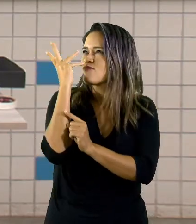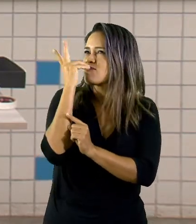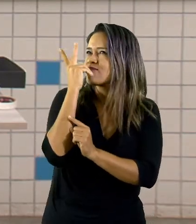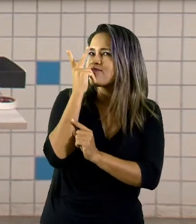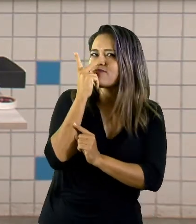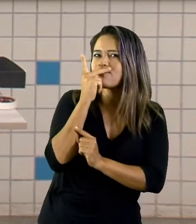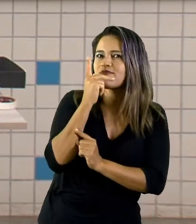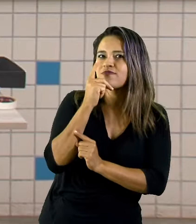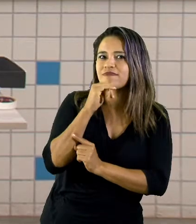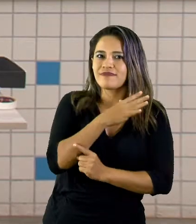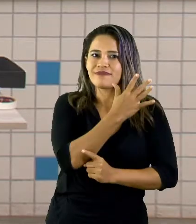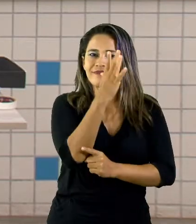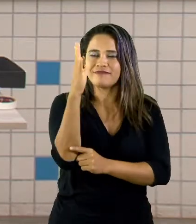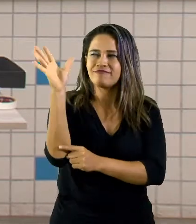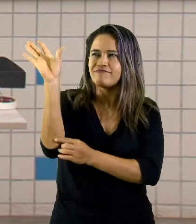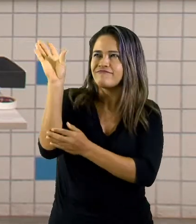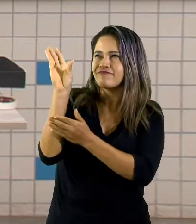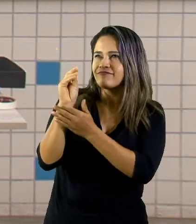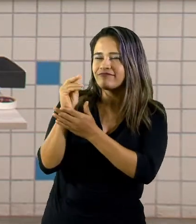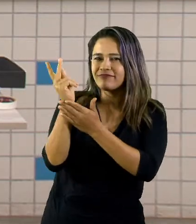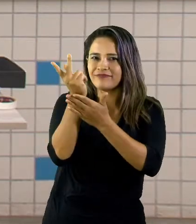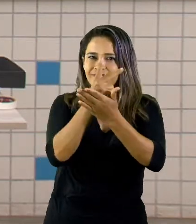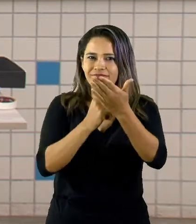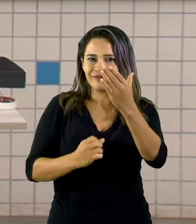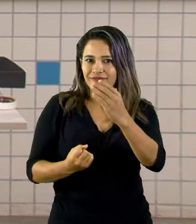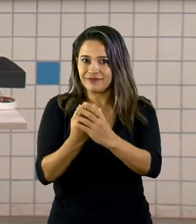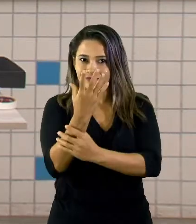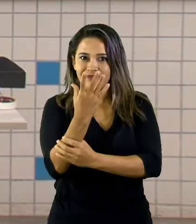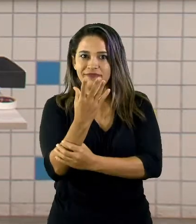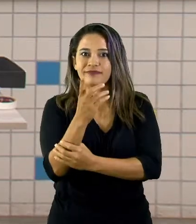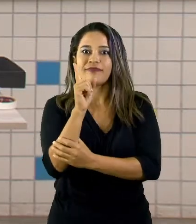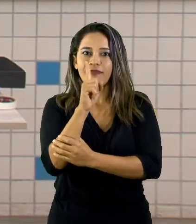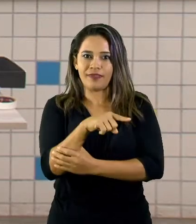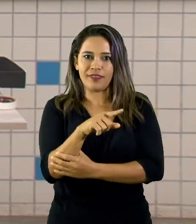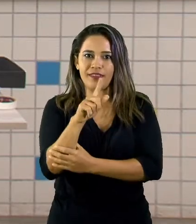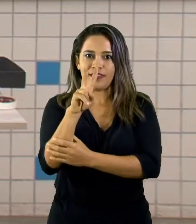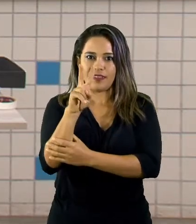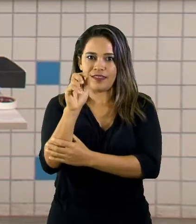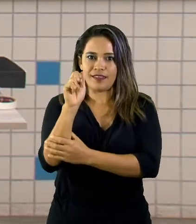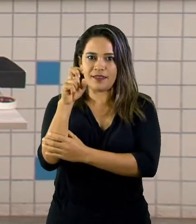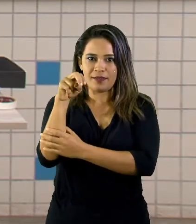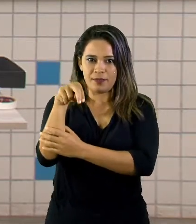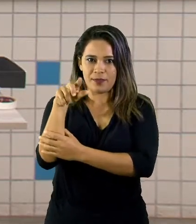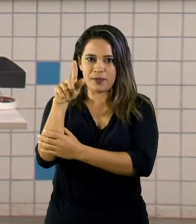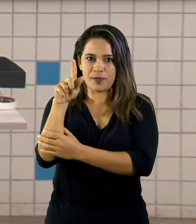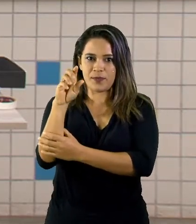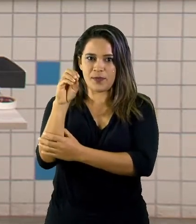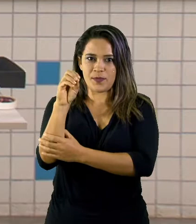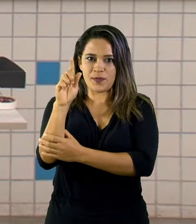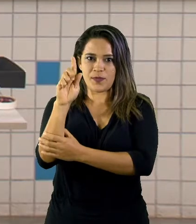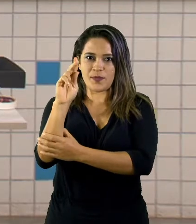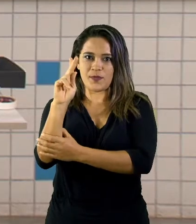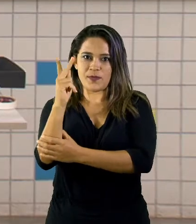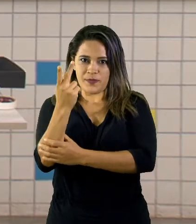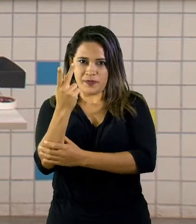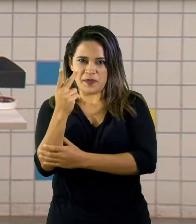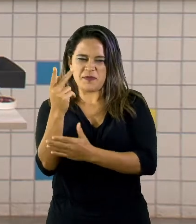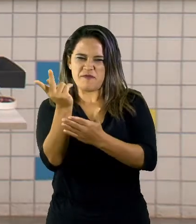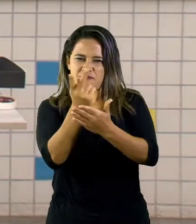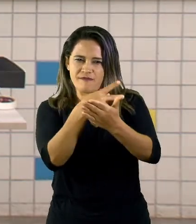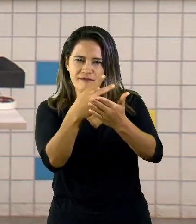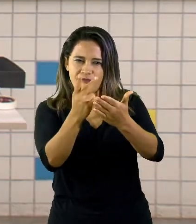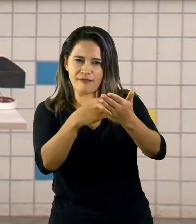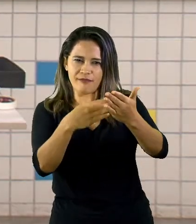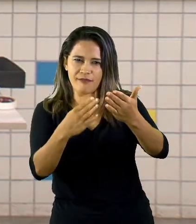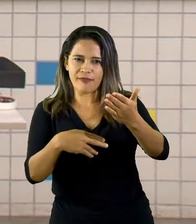suas belas obras. Entre eles, Van Gogh, que pintou várias obras